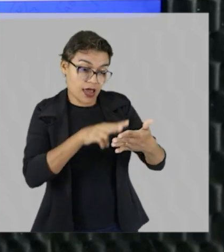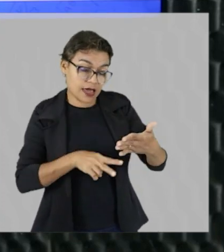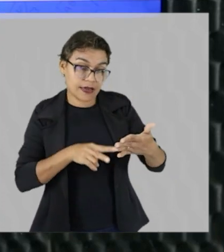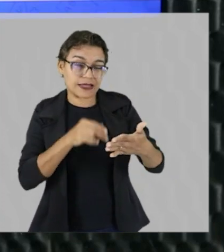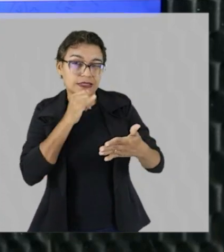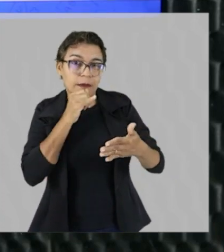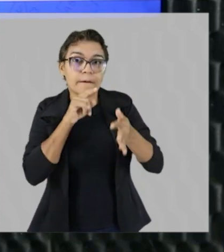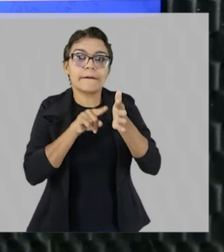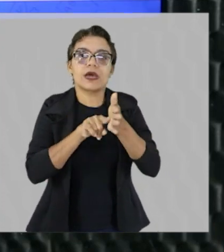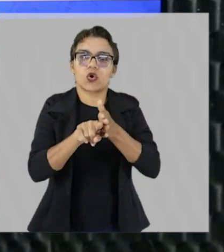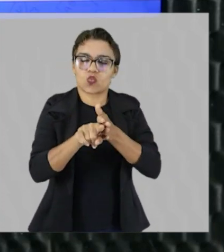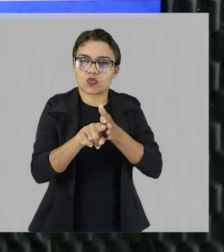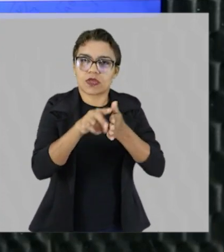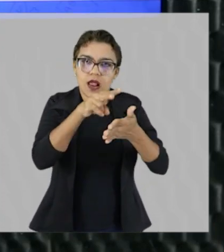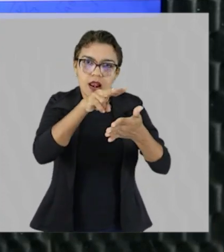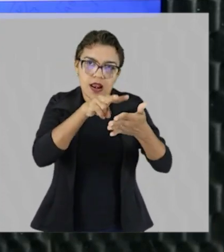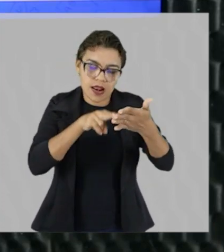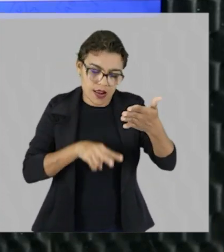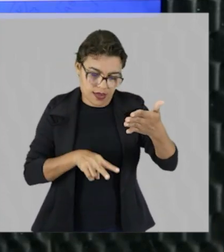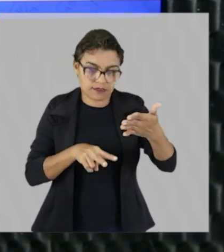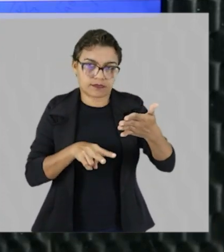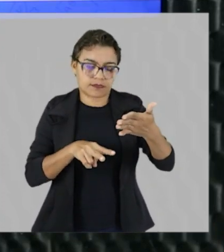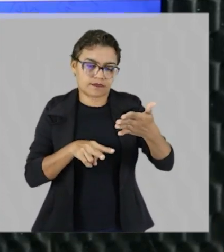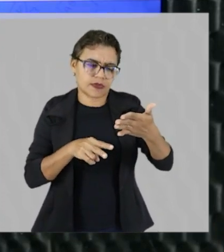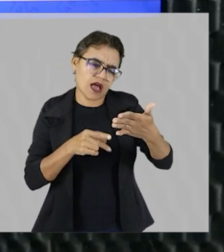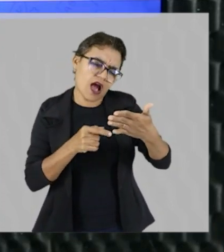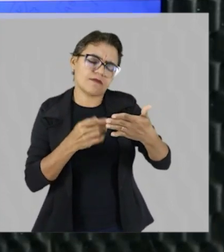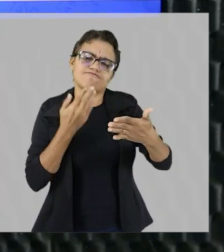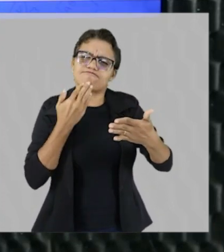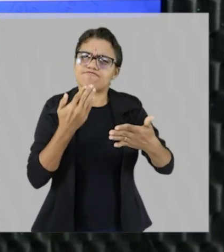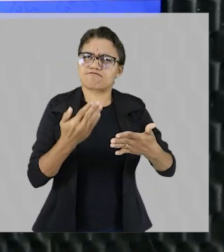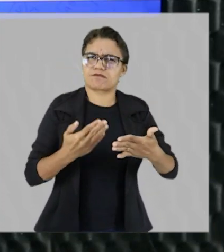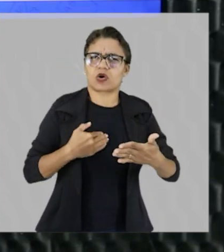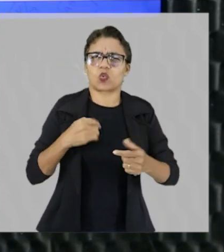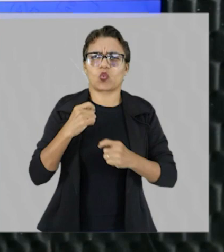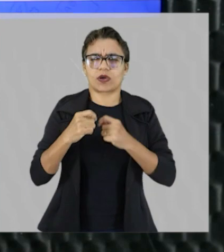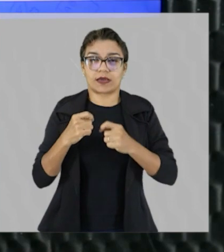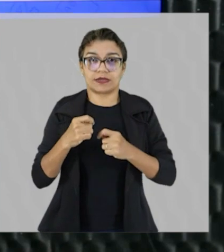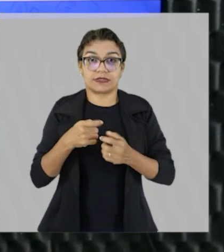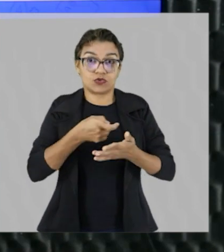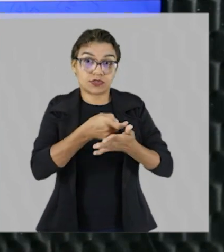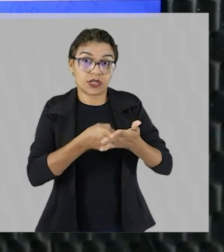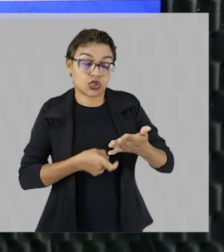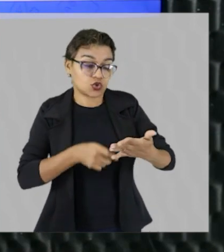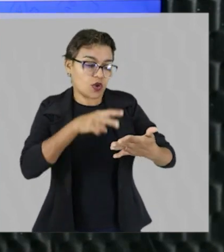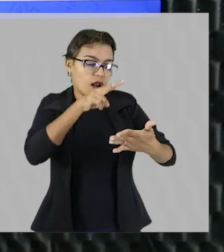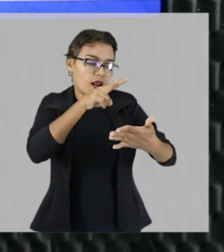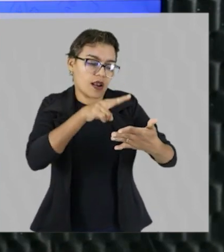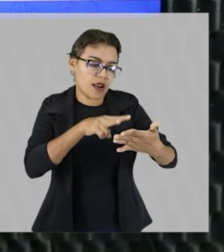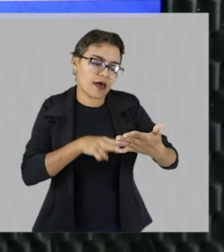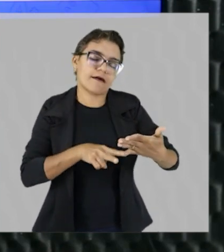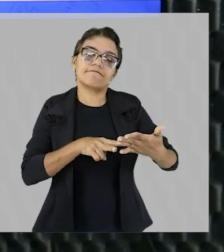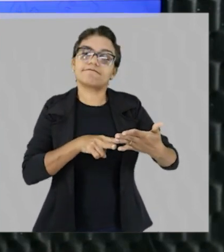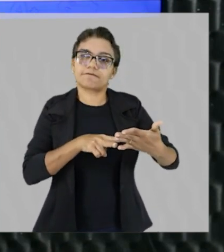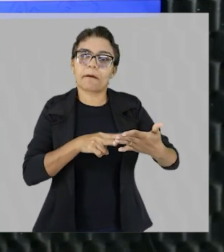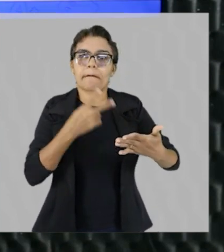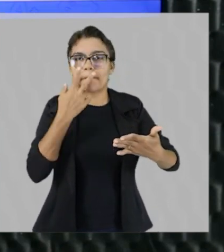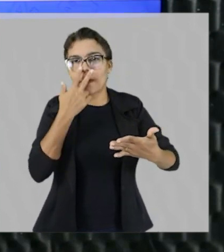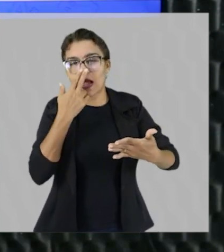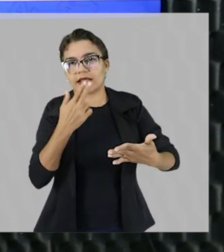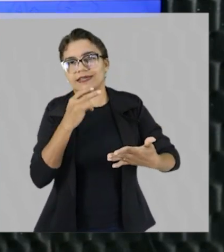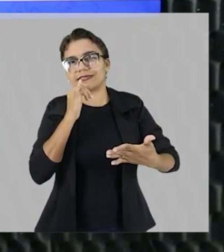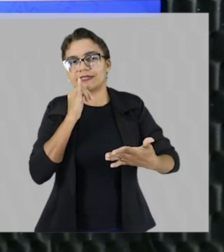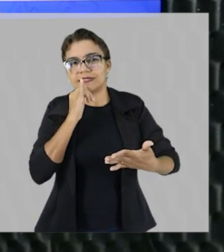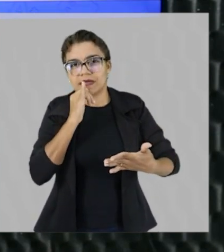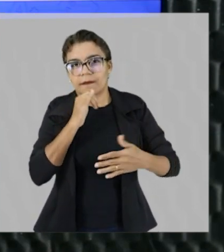está te pedindo e aí você vai fazer essa varredura no texto, tá? É como se vocês conhecem